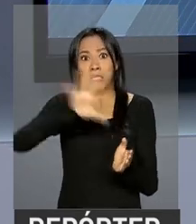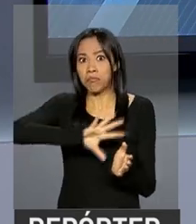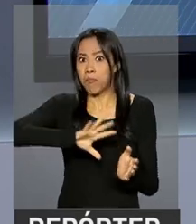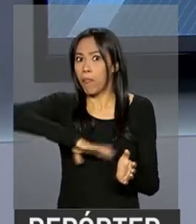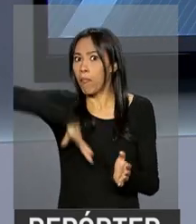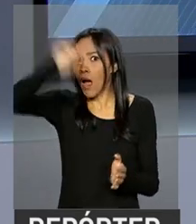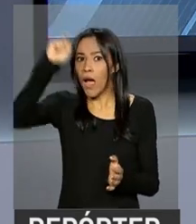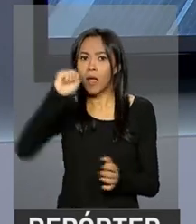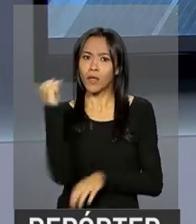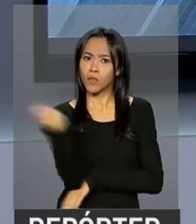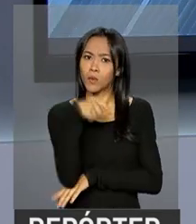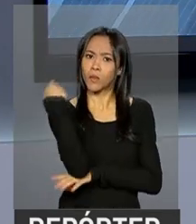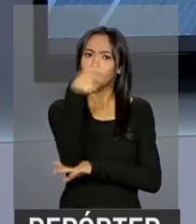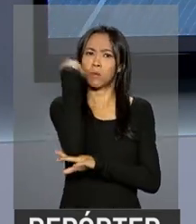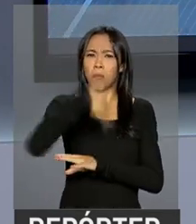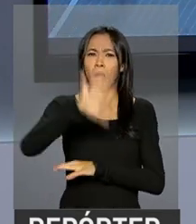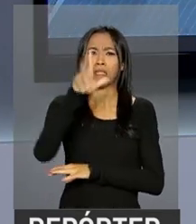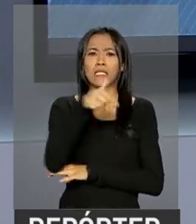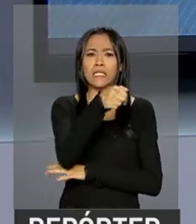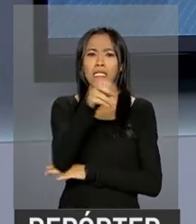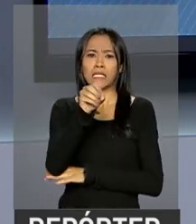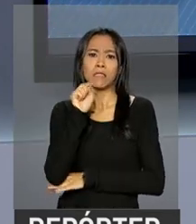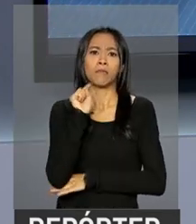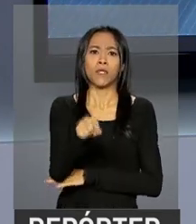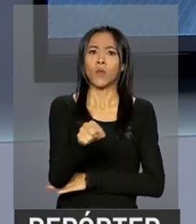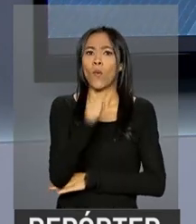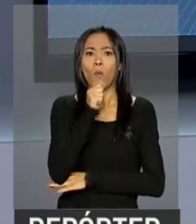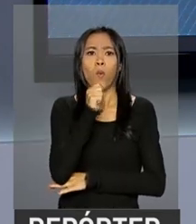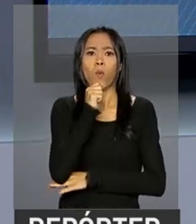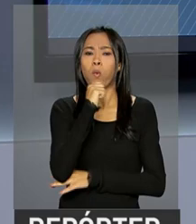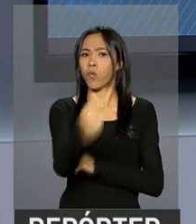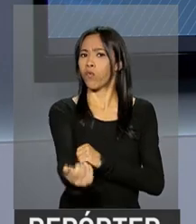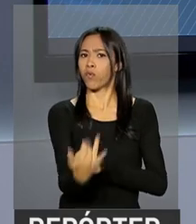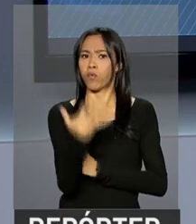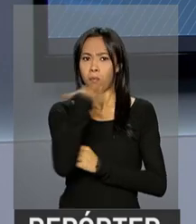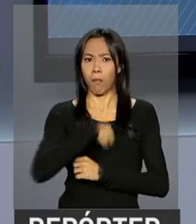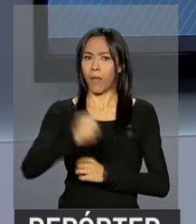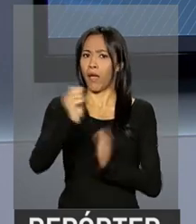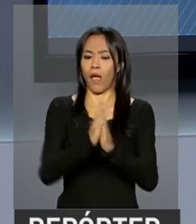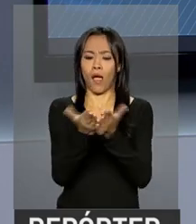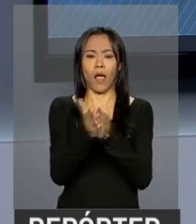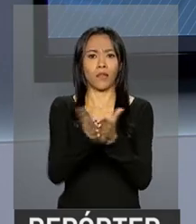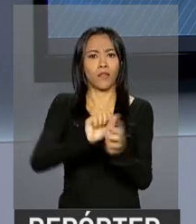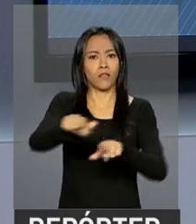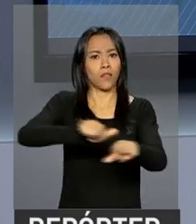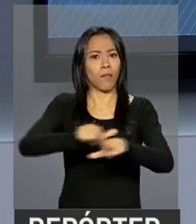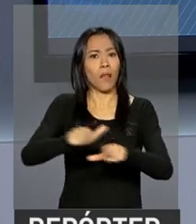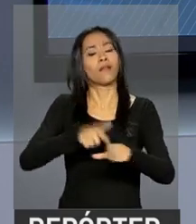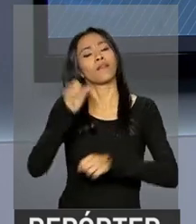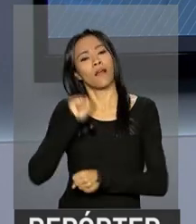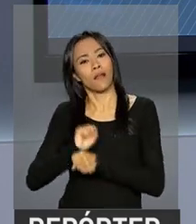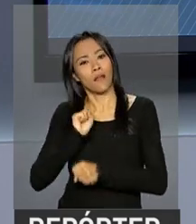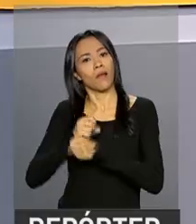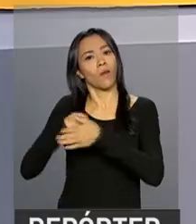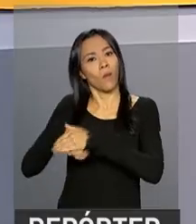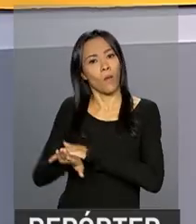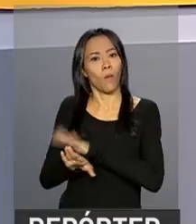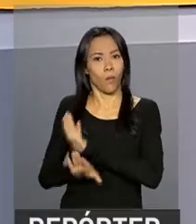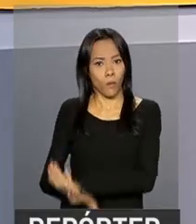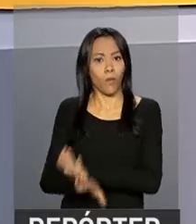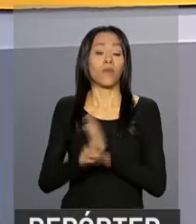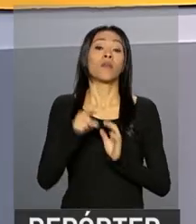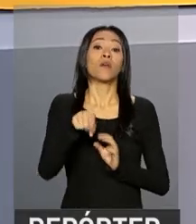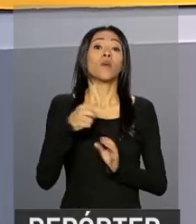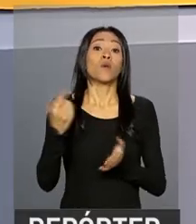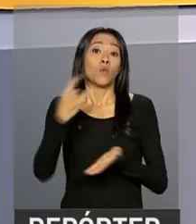onde mais de 700.000 trabalhadores deixaram de pegar a carteira que fica sob guarda do Ministério do Trabalho o documento